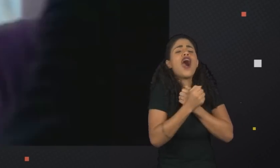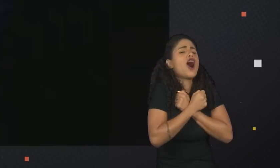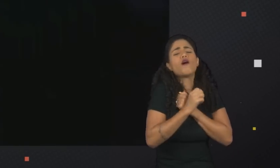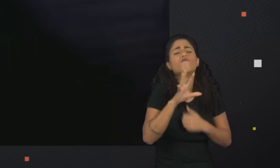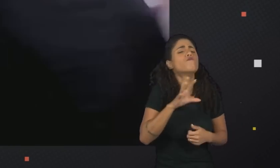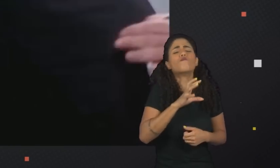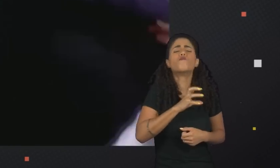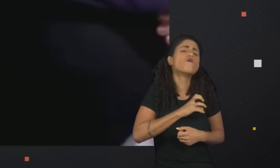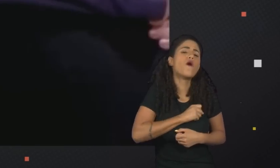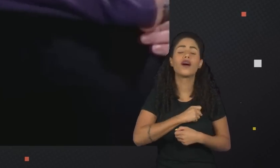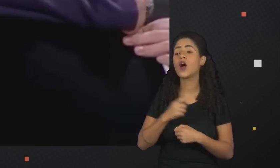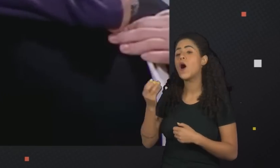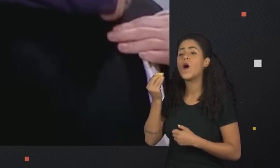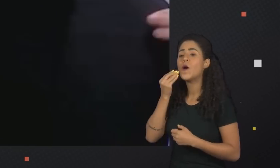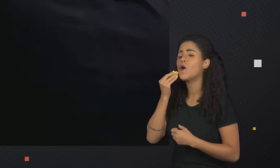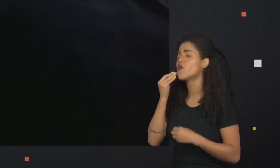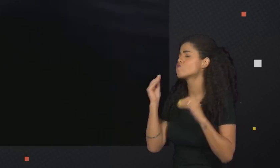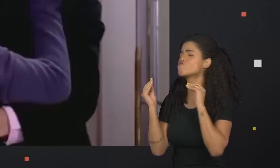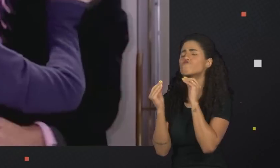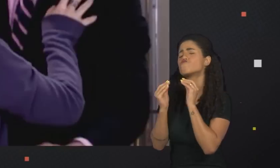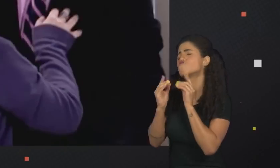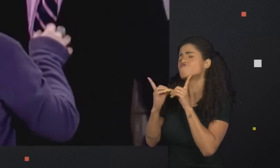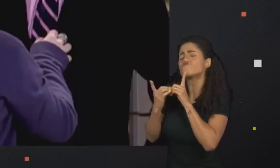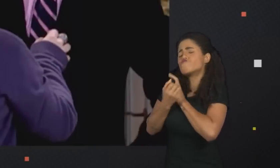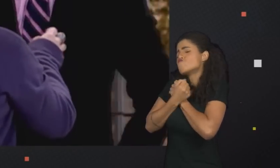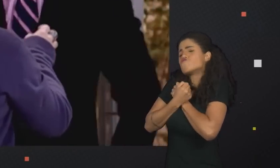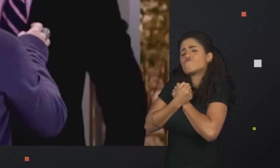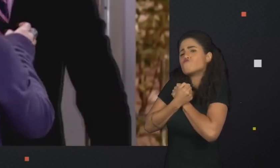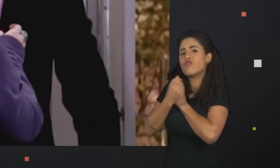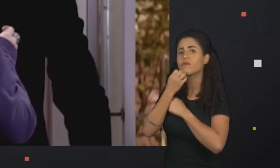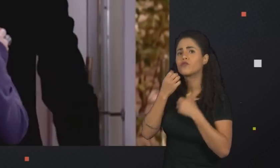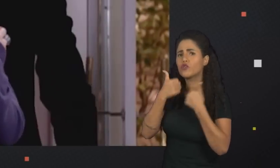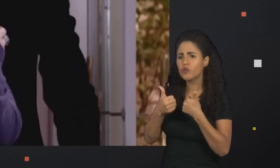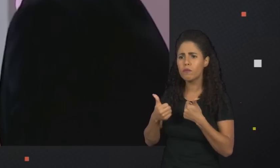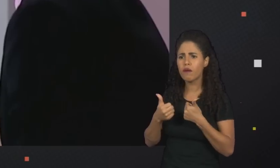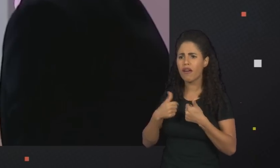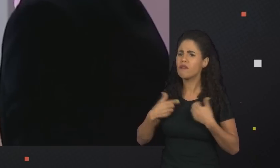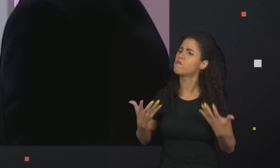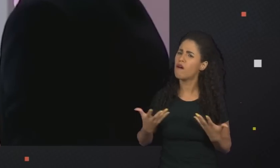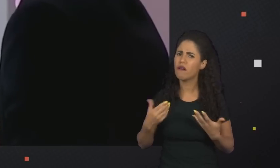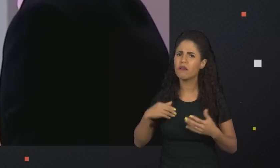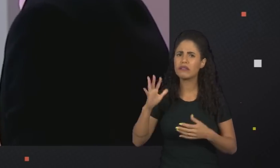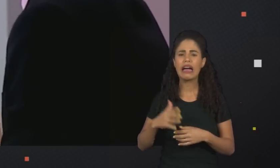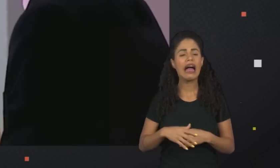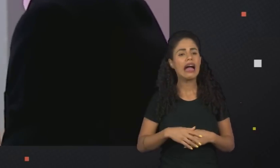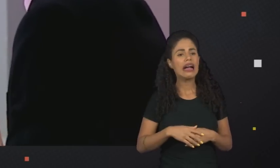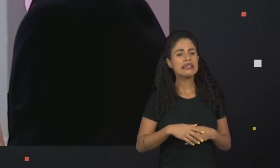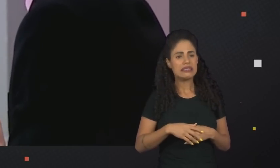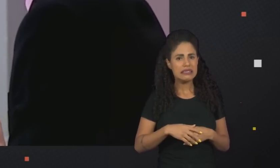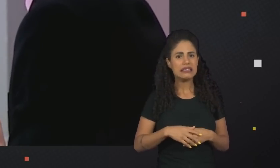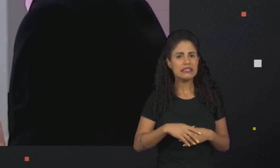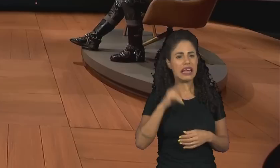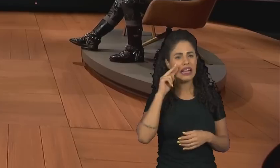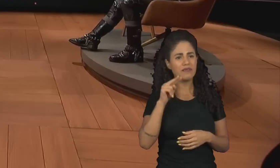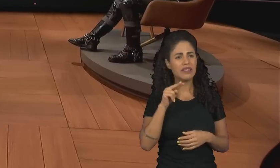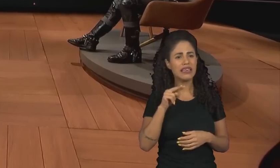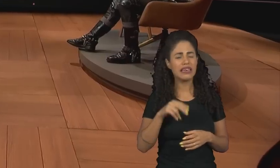Ah, Alice! Ah, você viu toda essa cena, esse papelão? Você tava aí? Eu vi